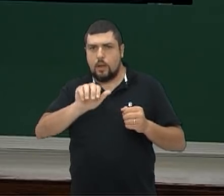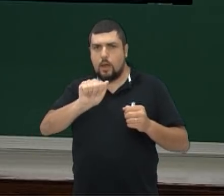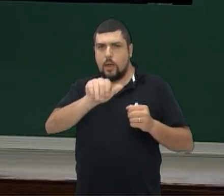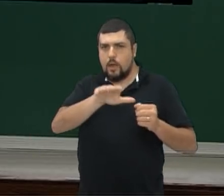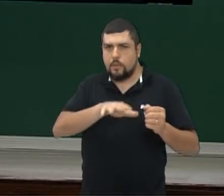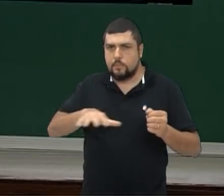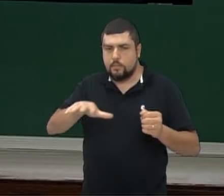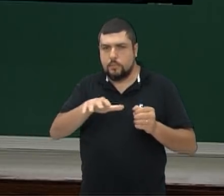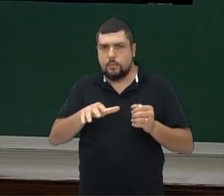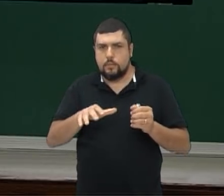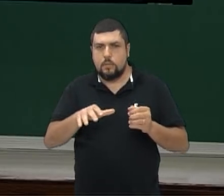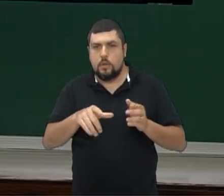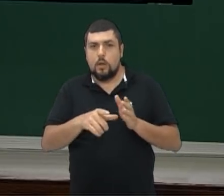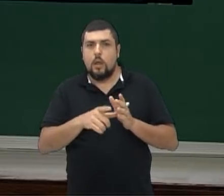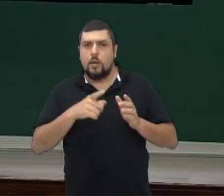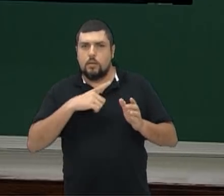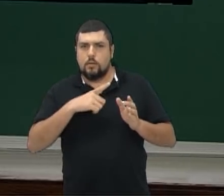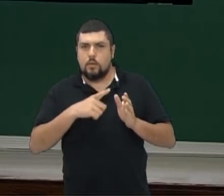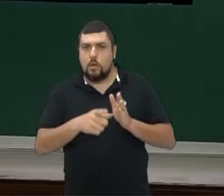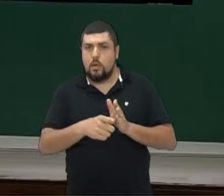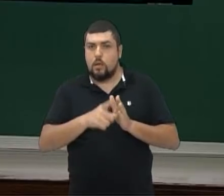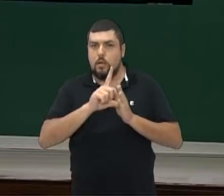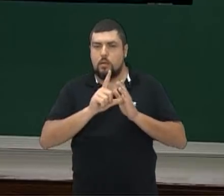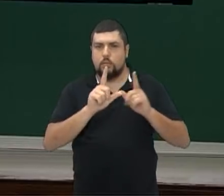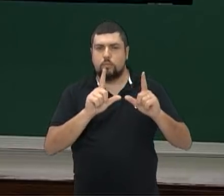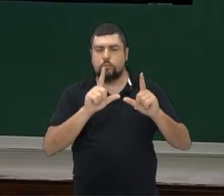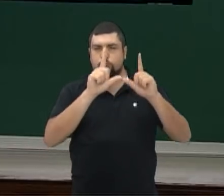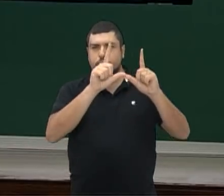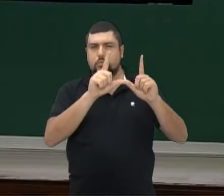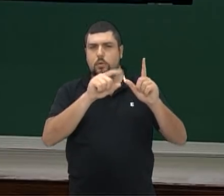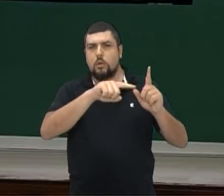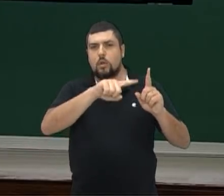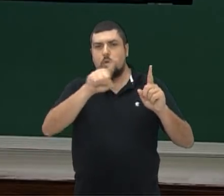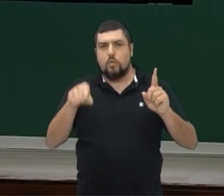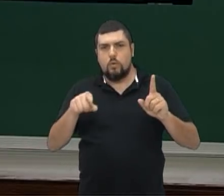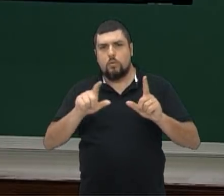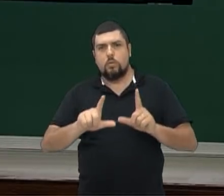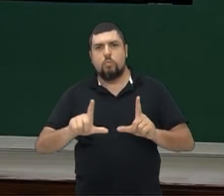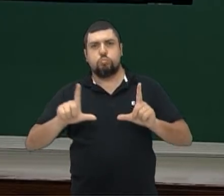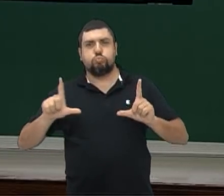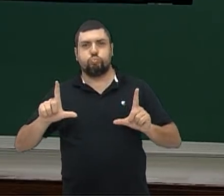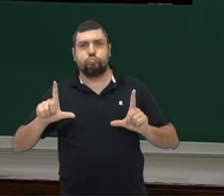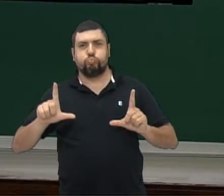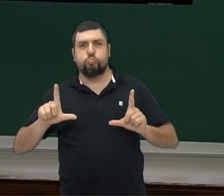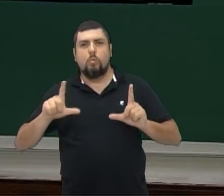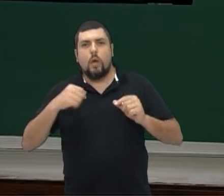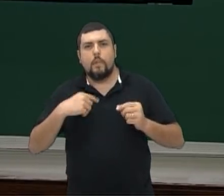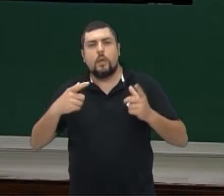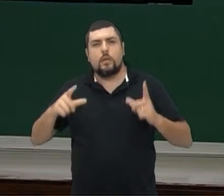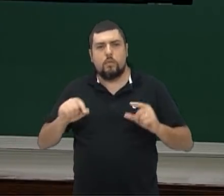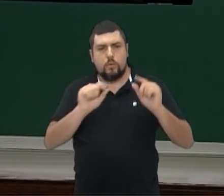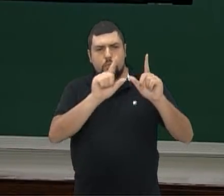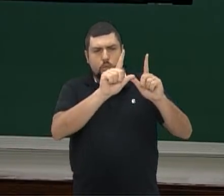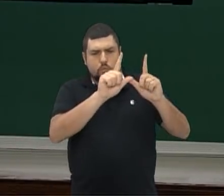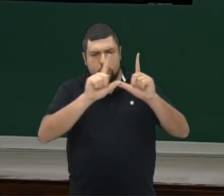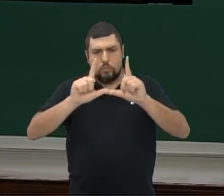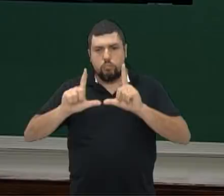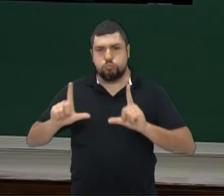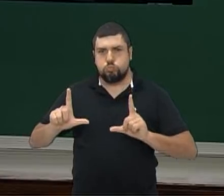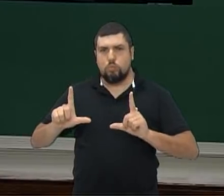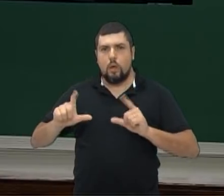o projeto anterior, o desenho, né, do projeto anterior, e ele também passa o projeto que ele deseja